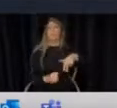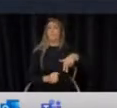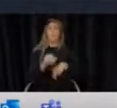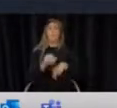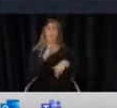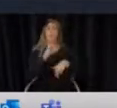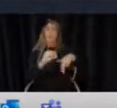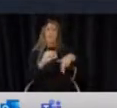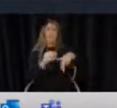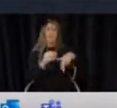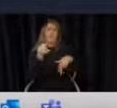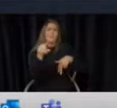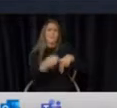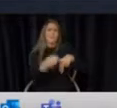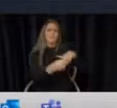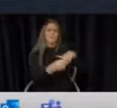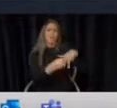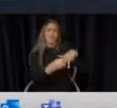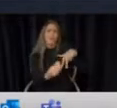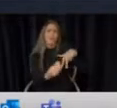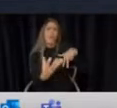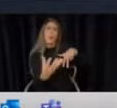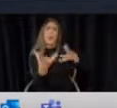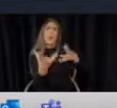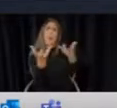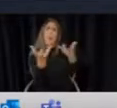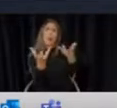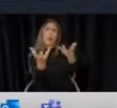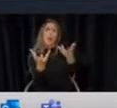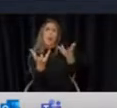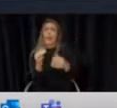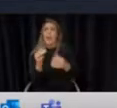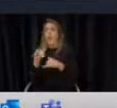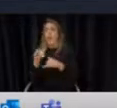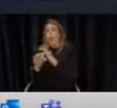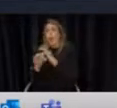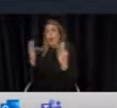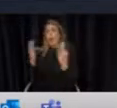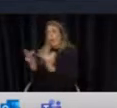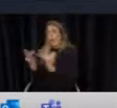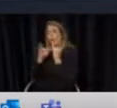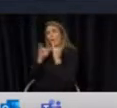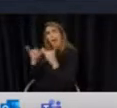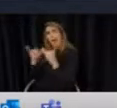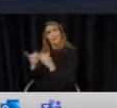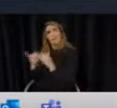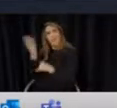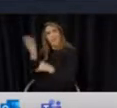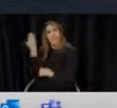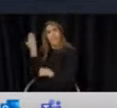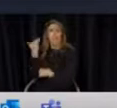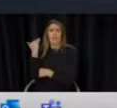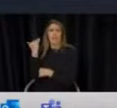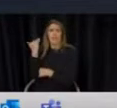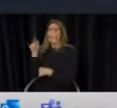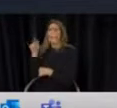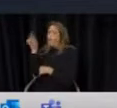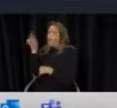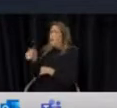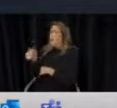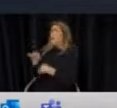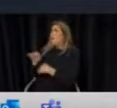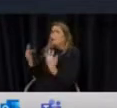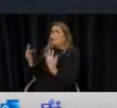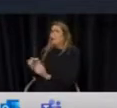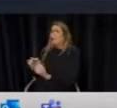sua família. É a única maneira, se for essa a nossa vontade, a gente poder ser um doador de órgãos, tá? E a gente vê